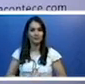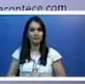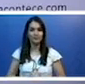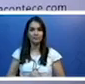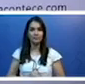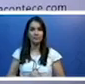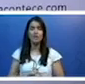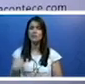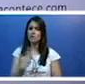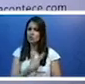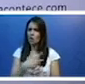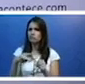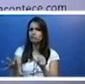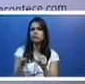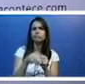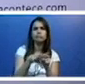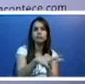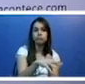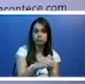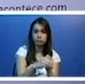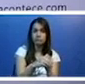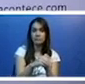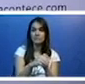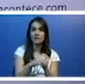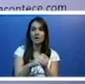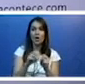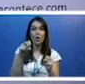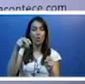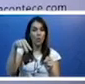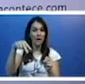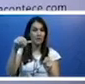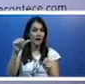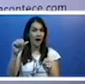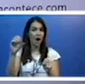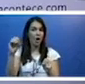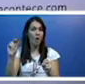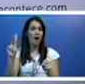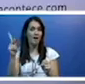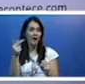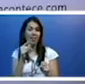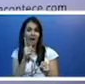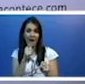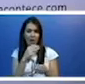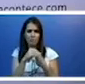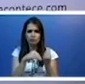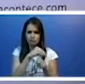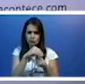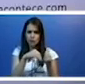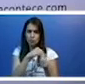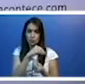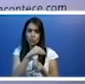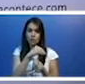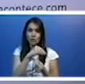Quando adicionamos, por exemplo, o hidróxido de sódio, que é o NaOH, em água, ocorre a